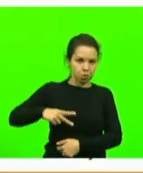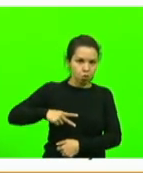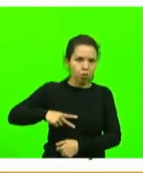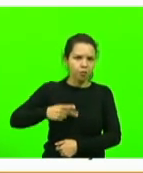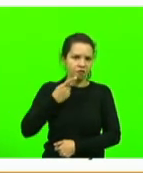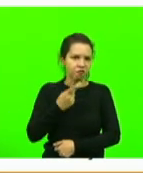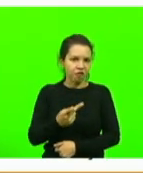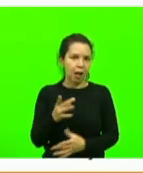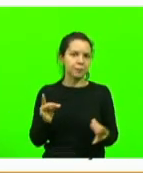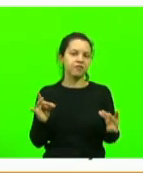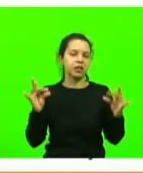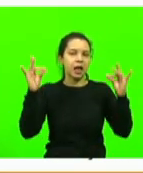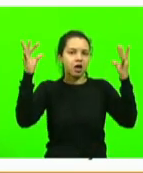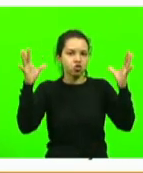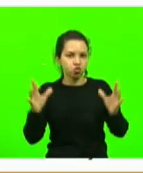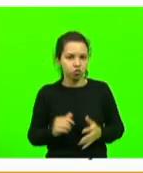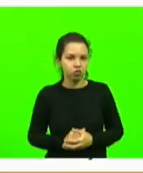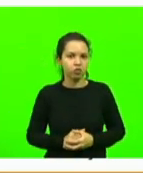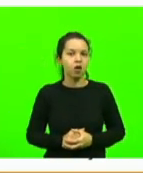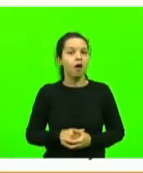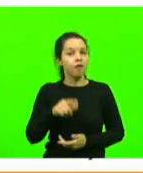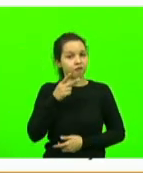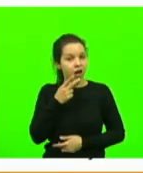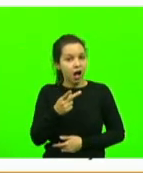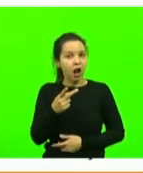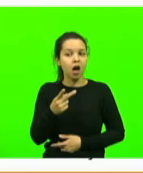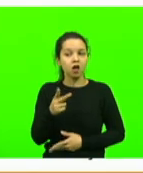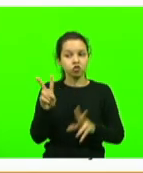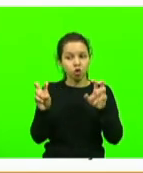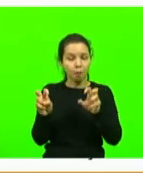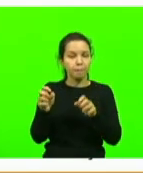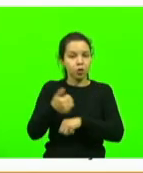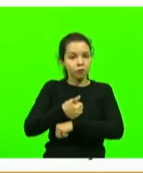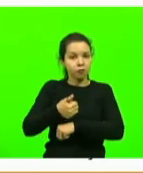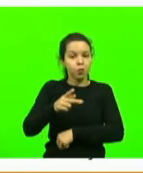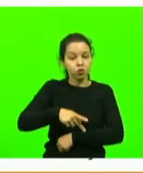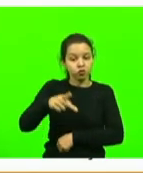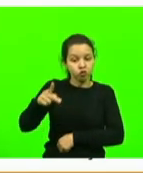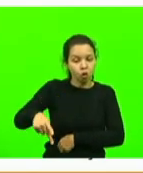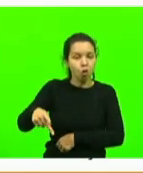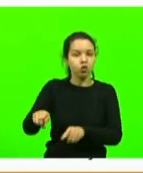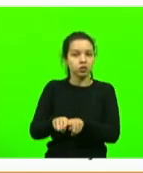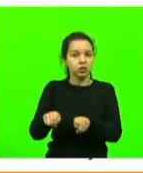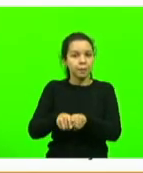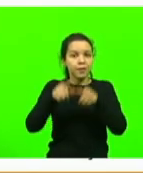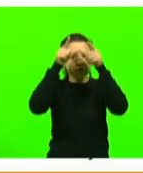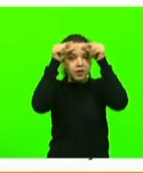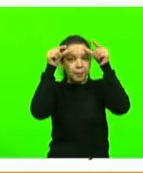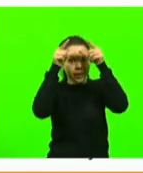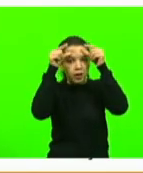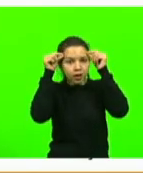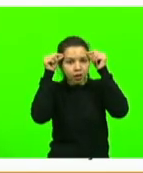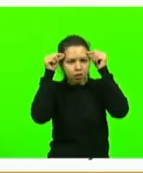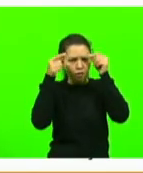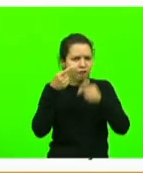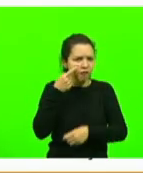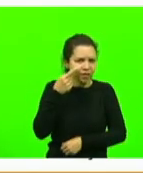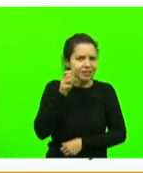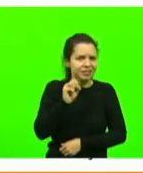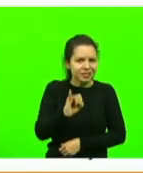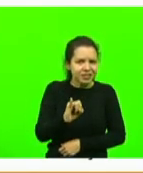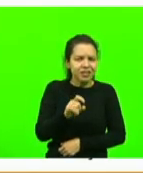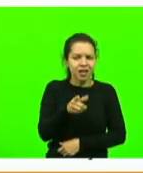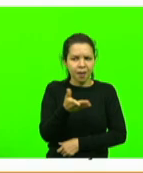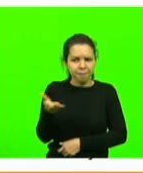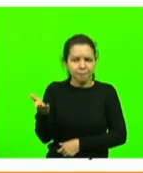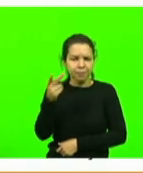se fala em Privilégio nós estamos falando de professores e enfermeiros E aí a gente vai ver se essas pessoas são de